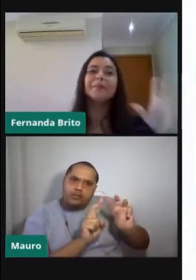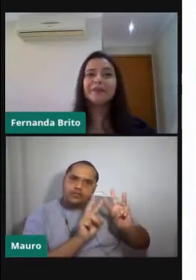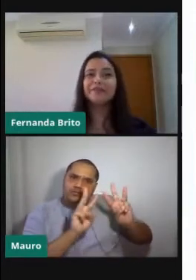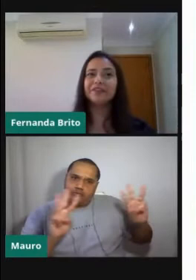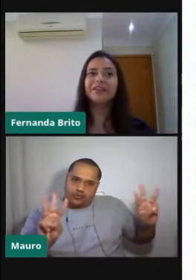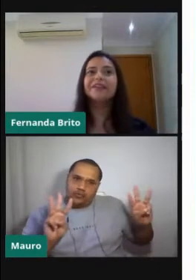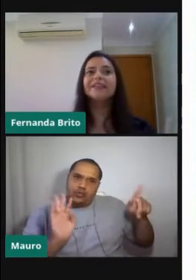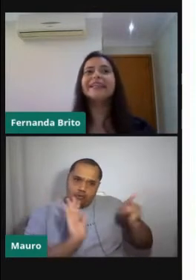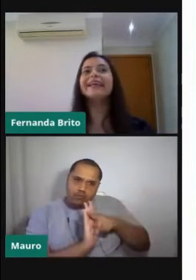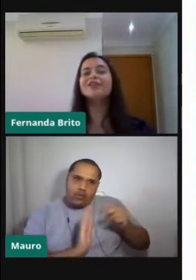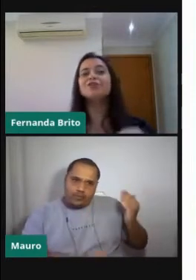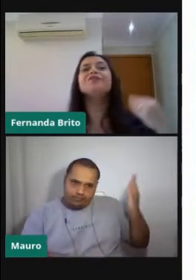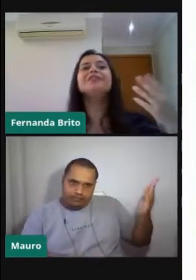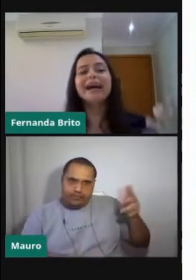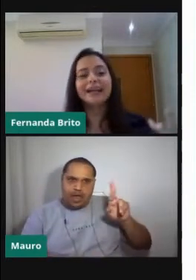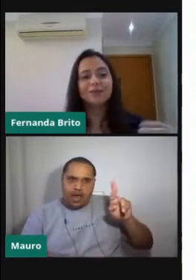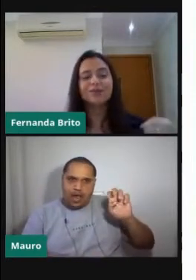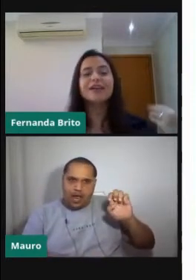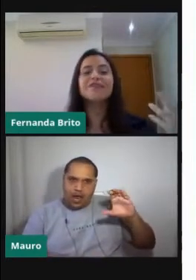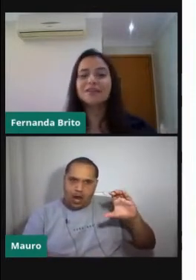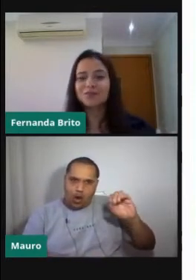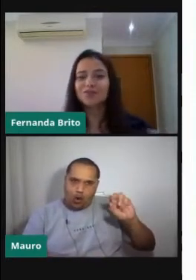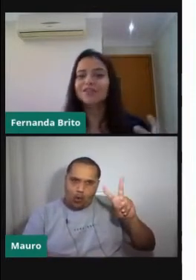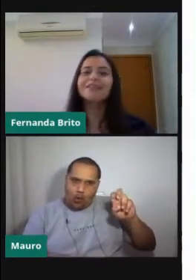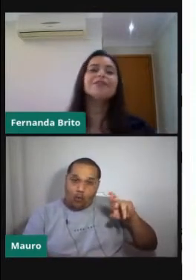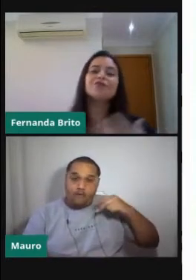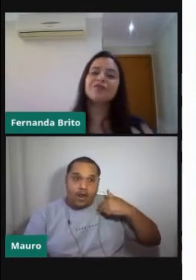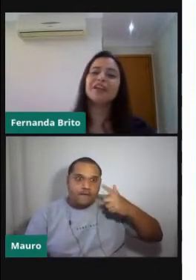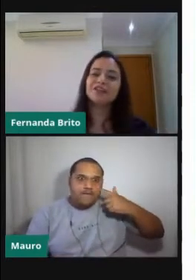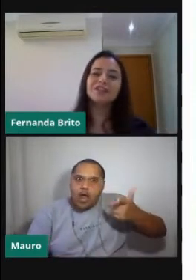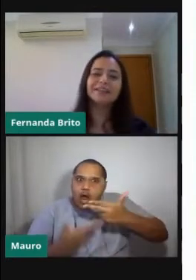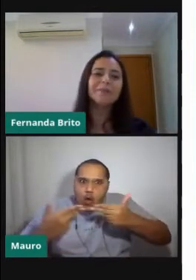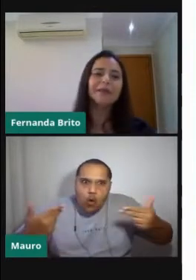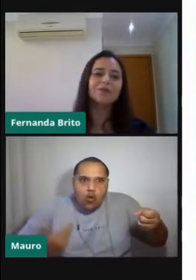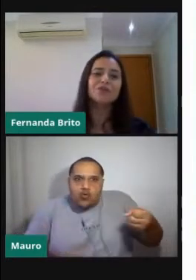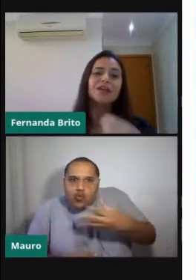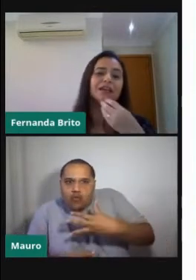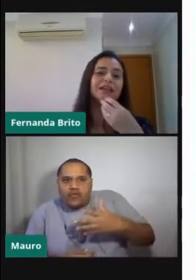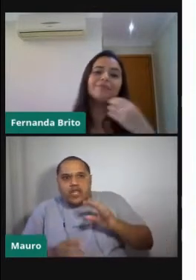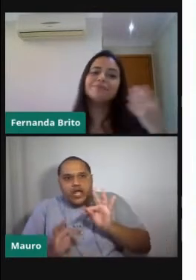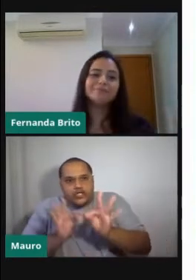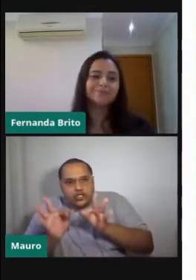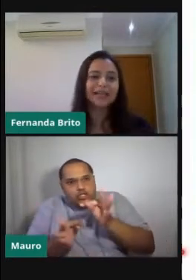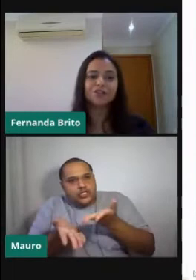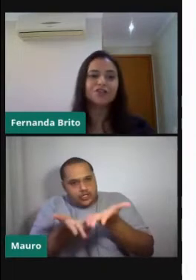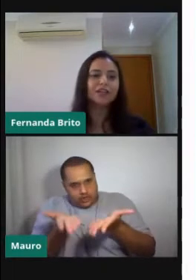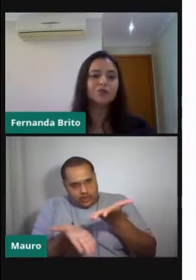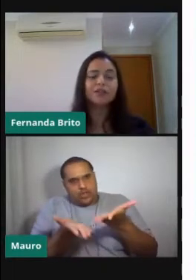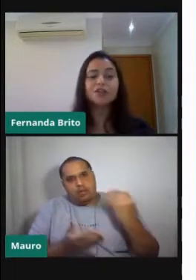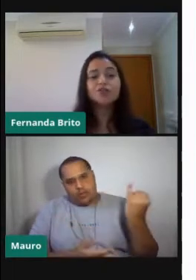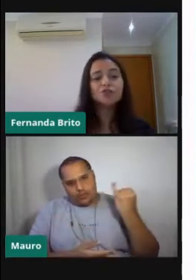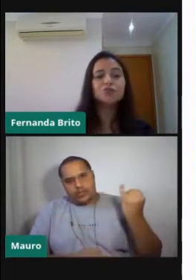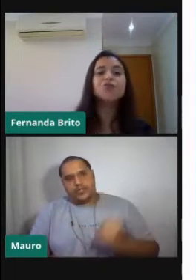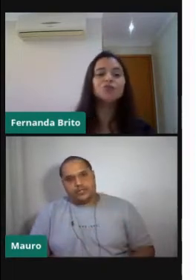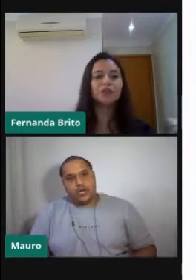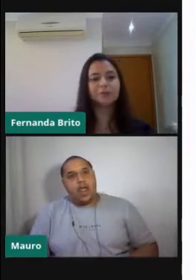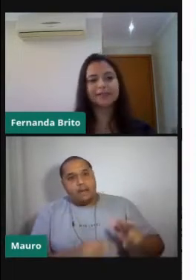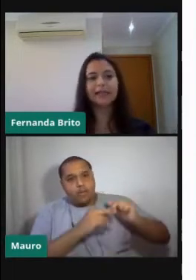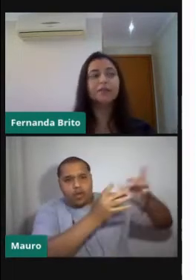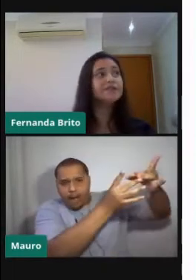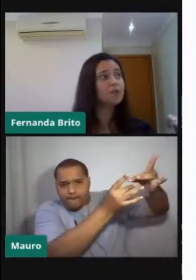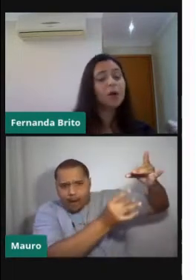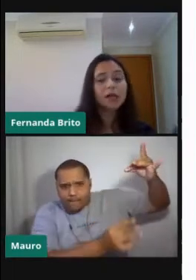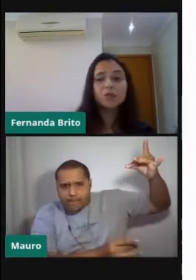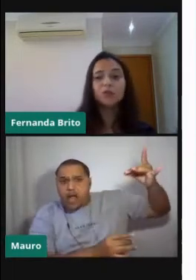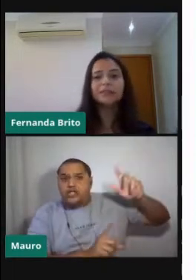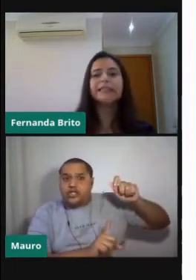Recovery para ver, né, as novidades, os avanços que se tem nos diferentes tratamentos. E está descrito desde junho do ano